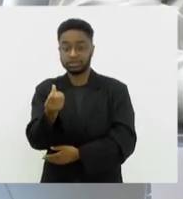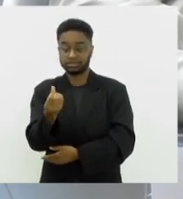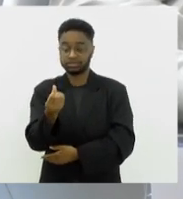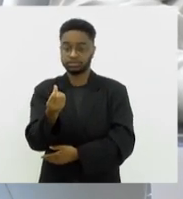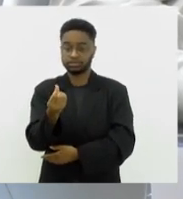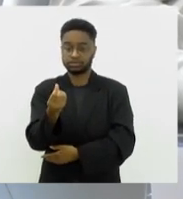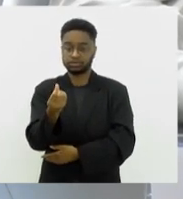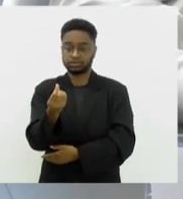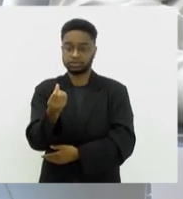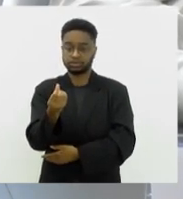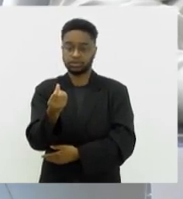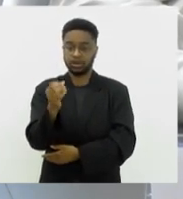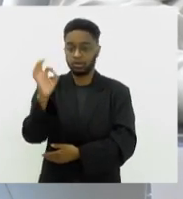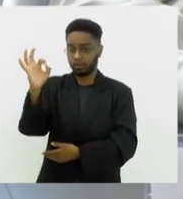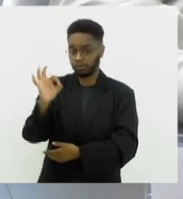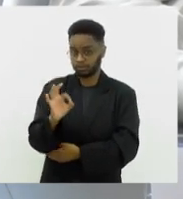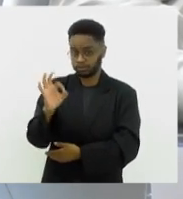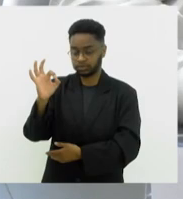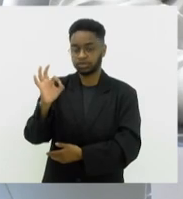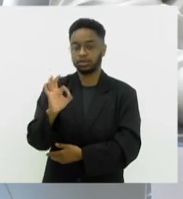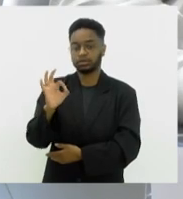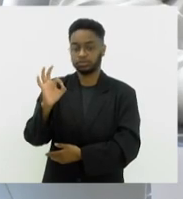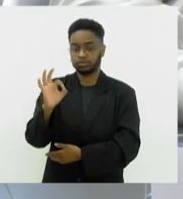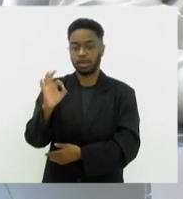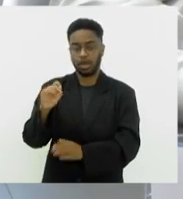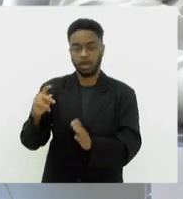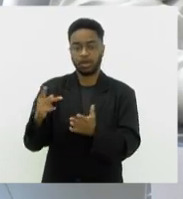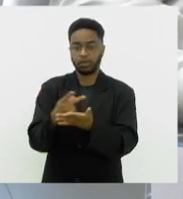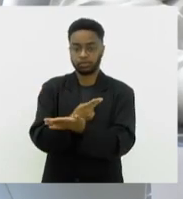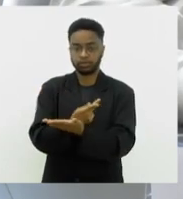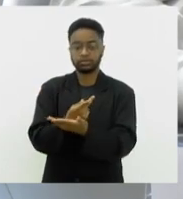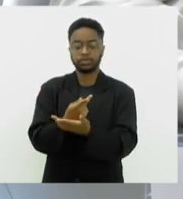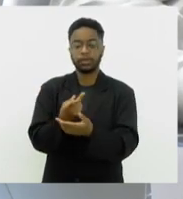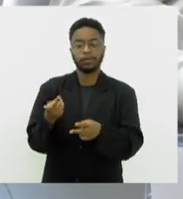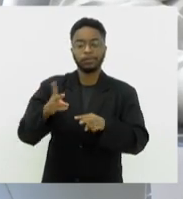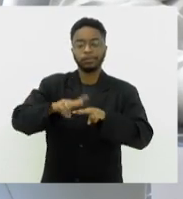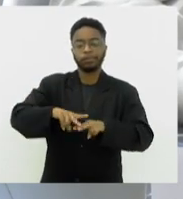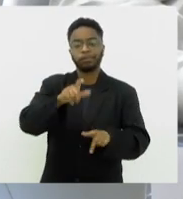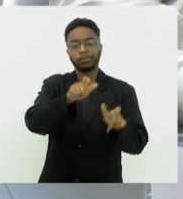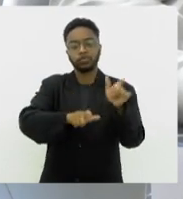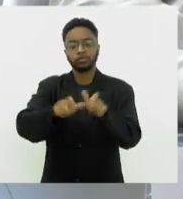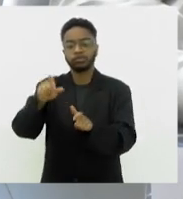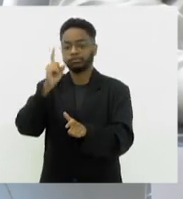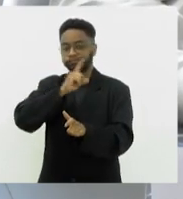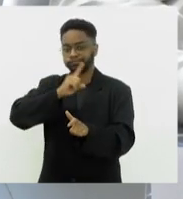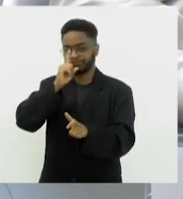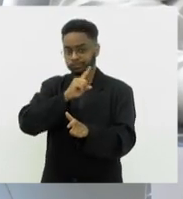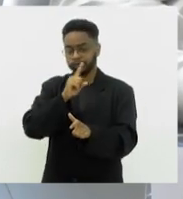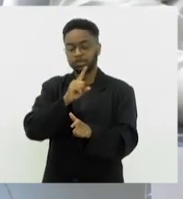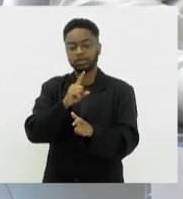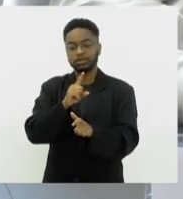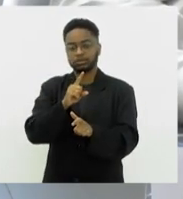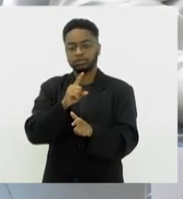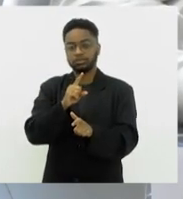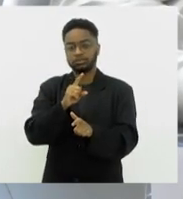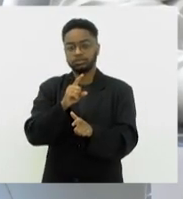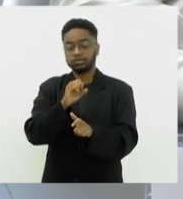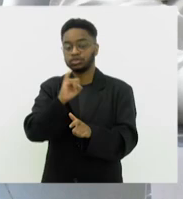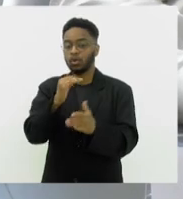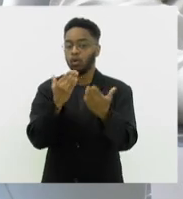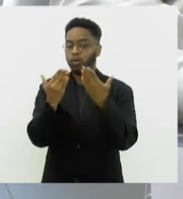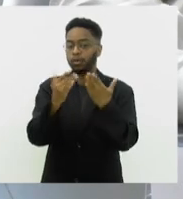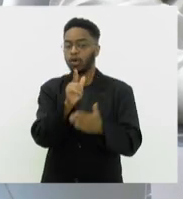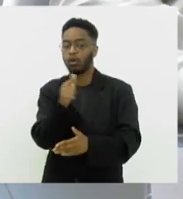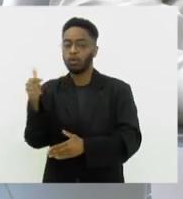eh 46% das ocorrências em 10 Estados da Federação de acordo com eh